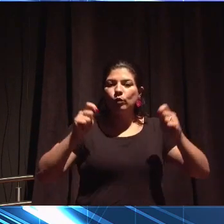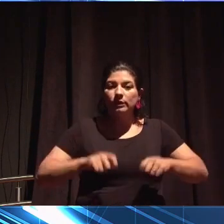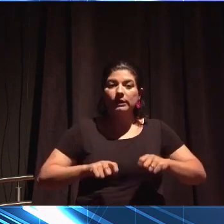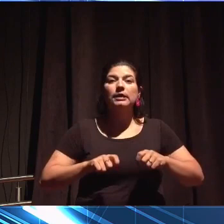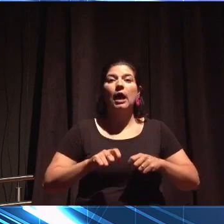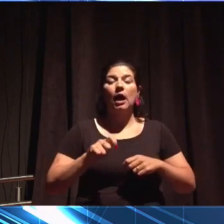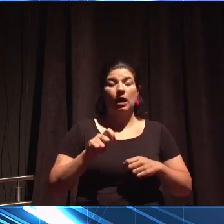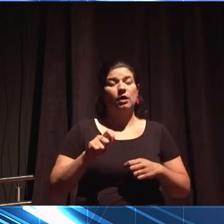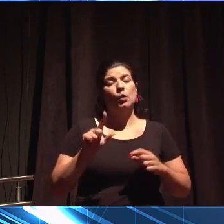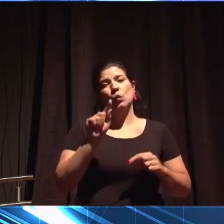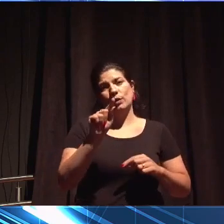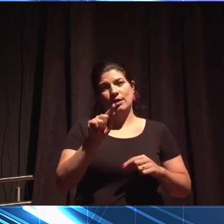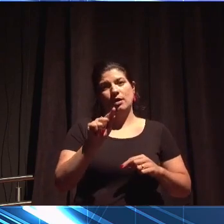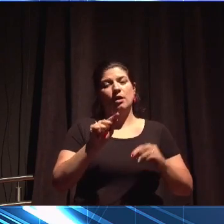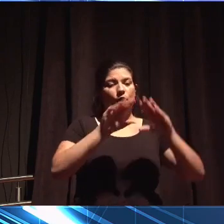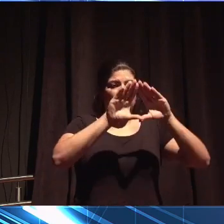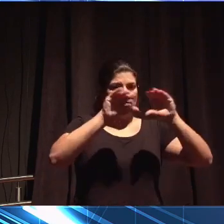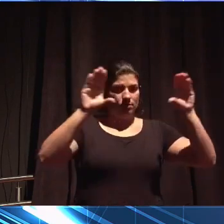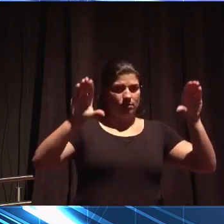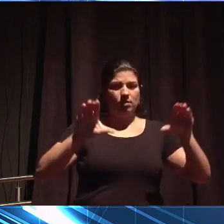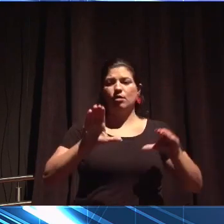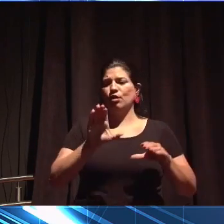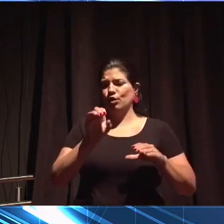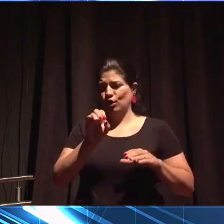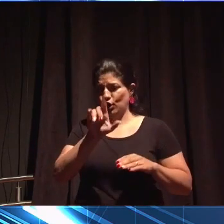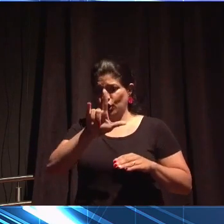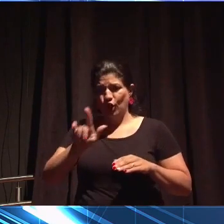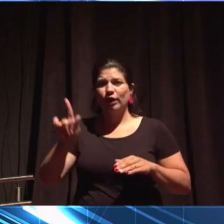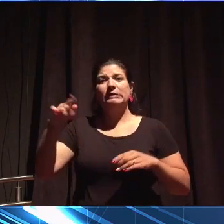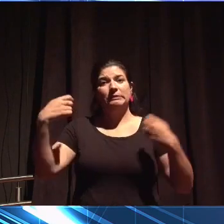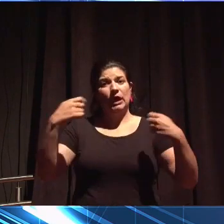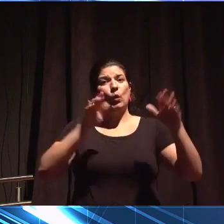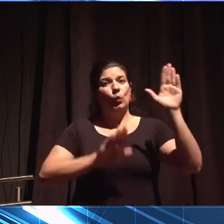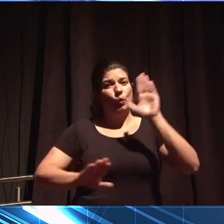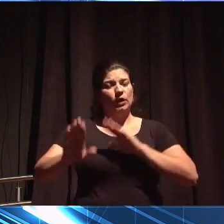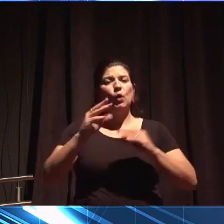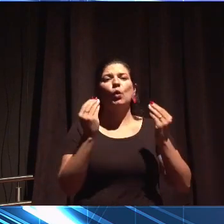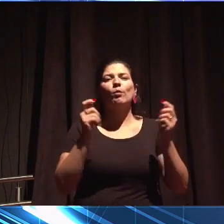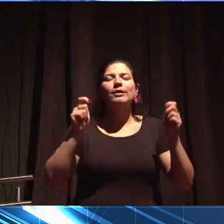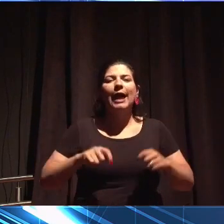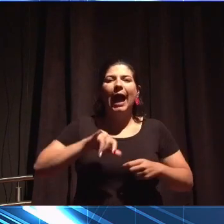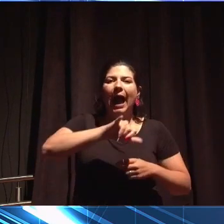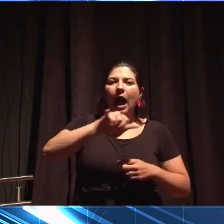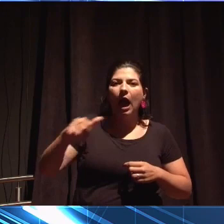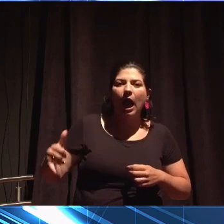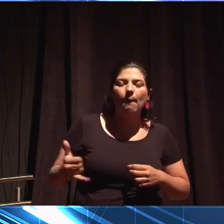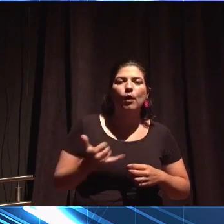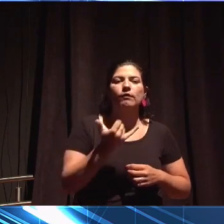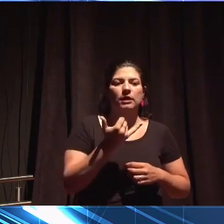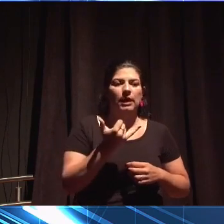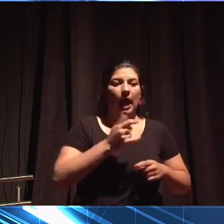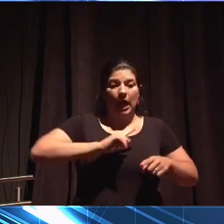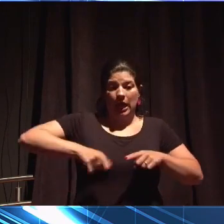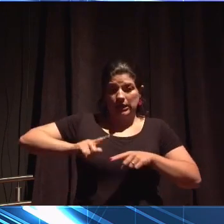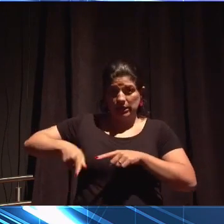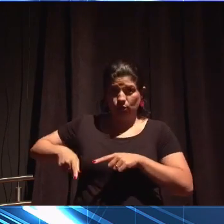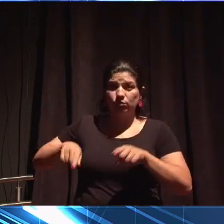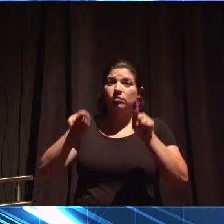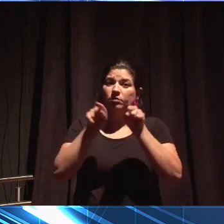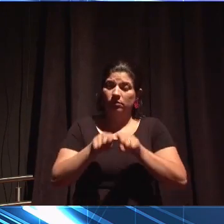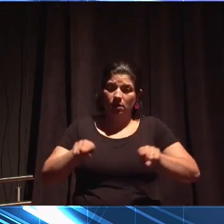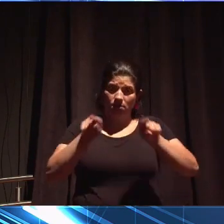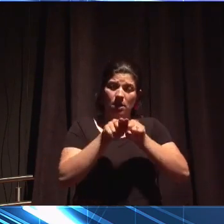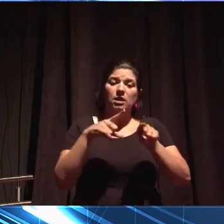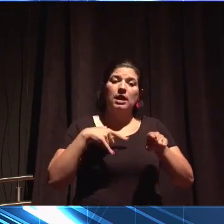porque, Cloud e log é um negócio que você tem que tomar cuidado. Como fazer a otimização de requisições, questão do local stack,